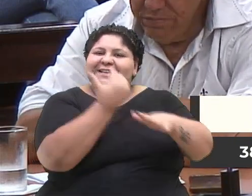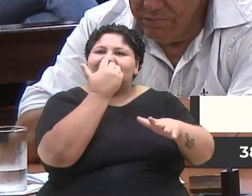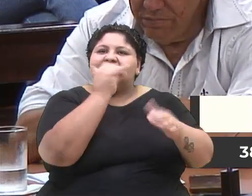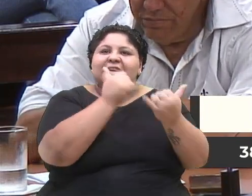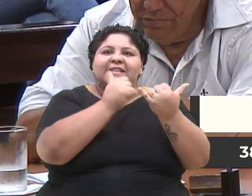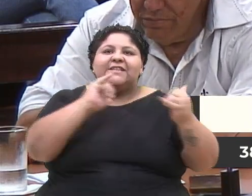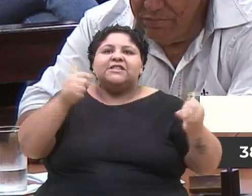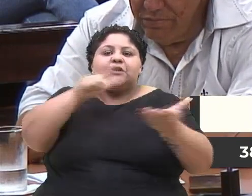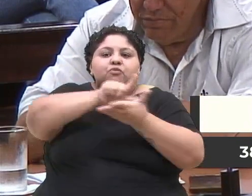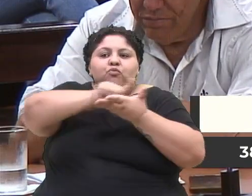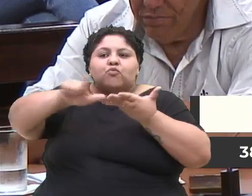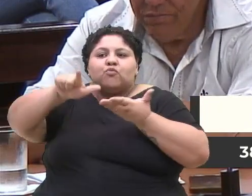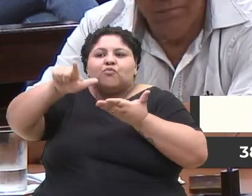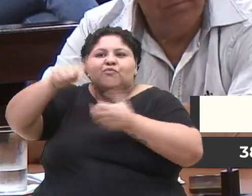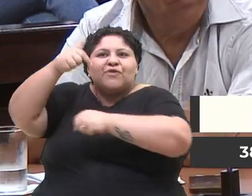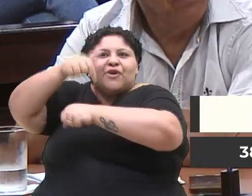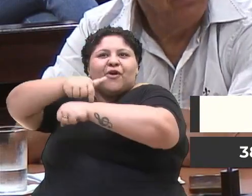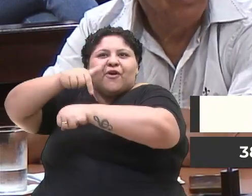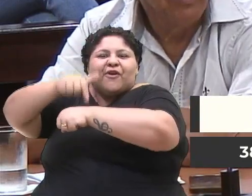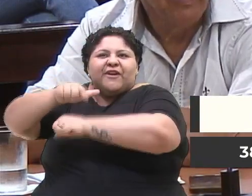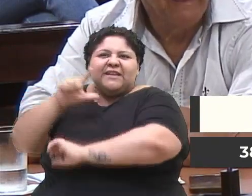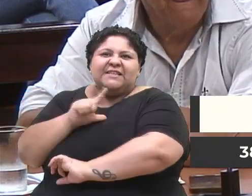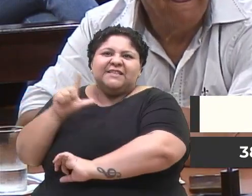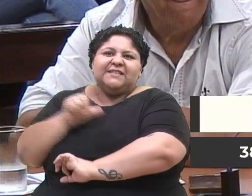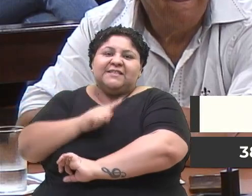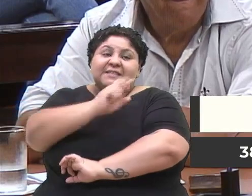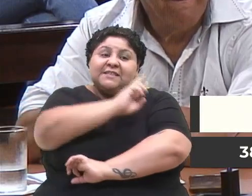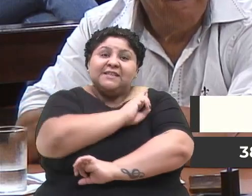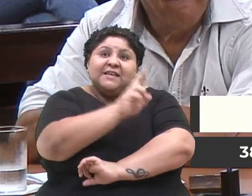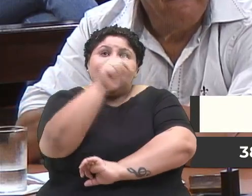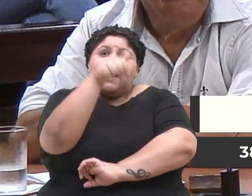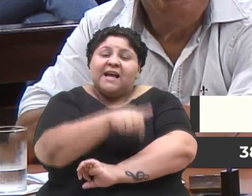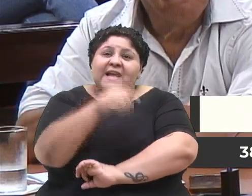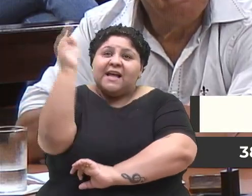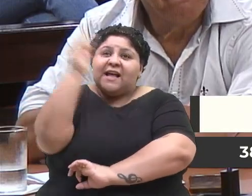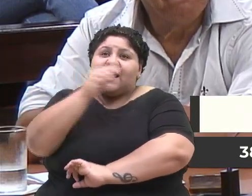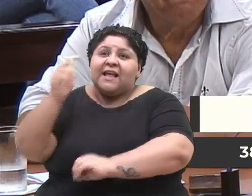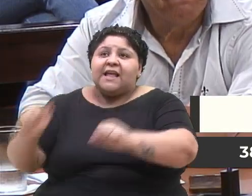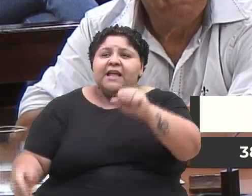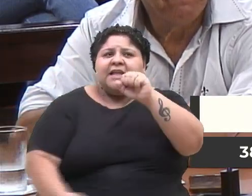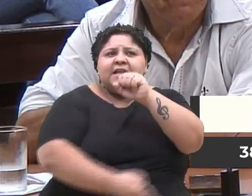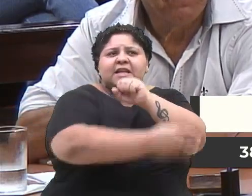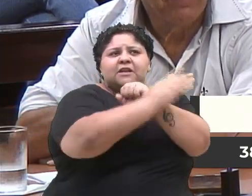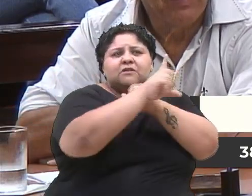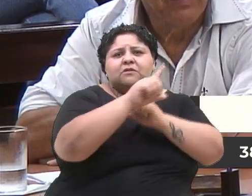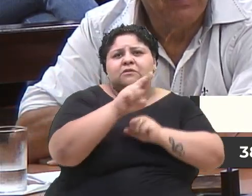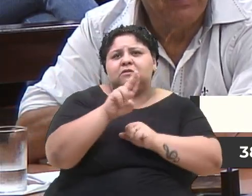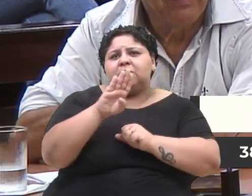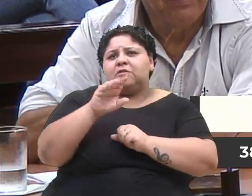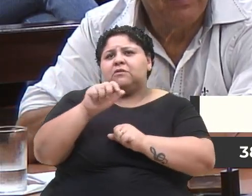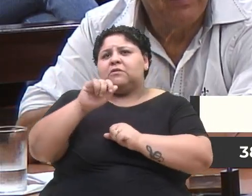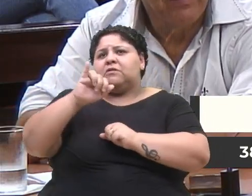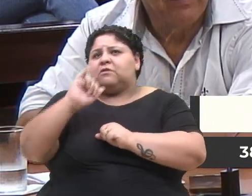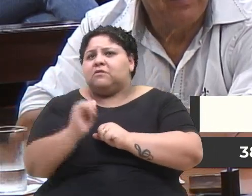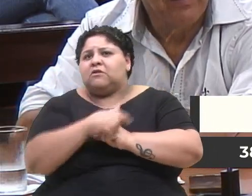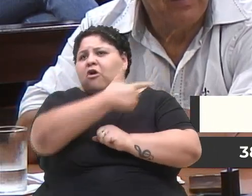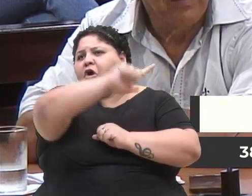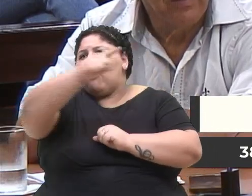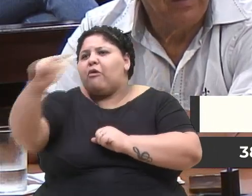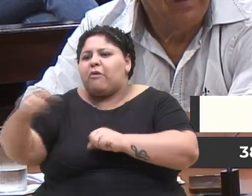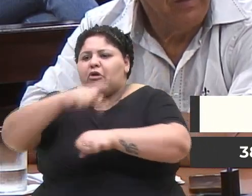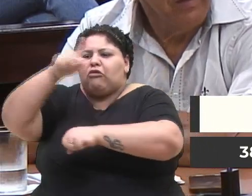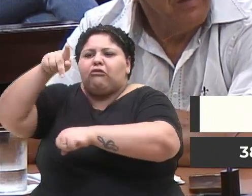Em tempos que nós estamos tendo nossos representantes aqui do Brasil indo para Dubai, indo para eventos climáticos